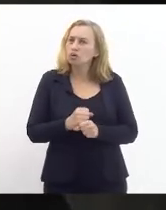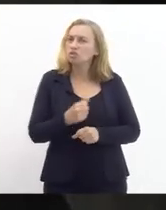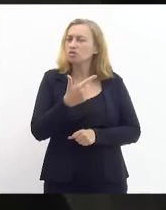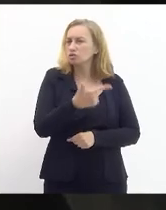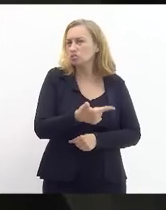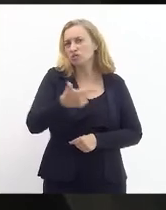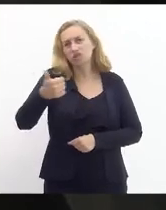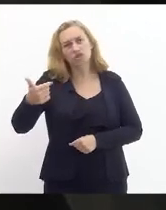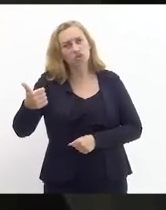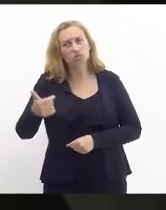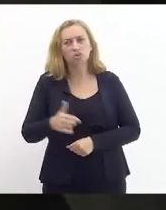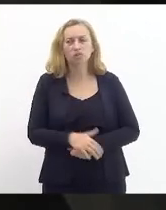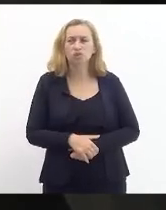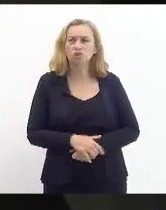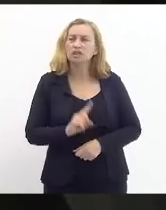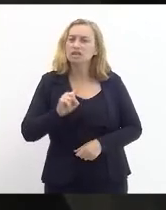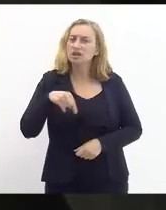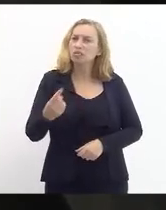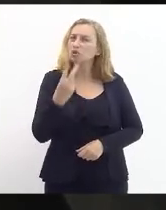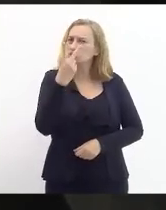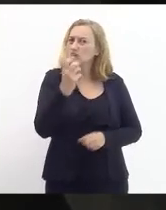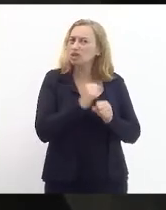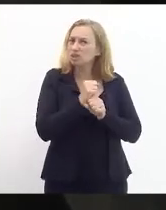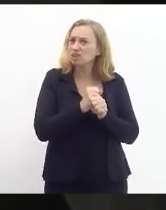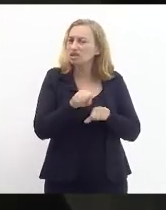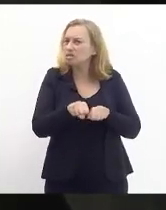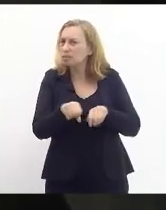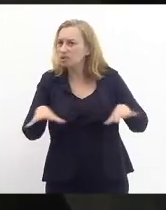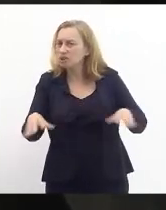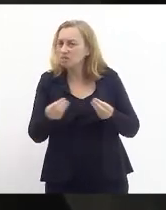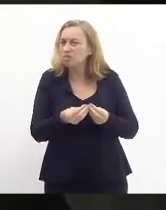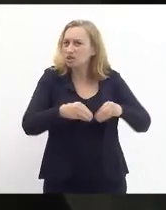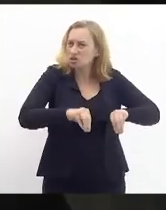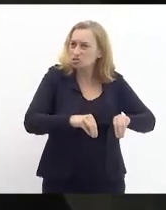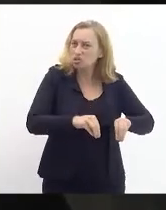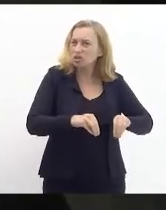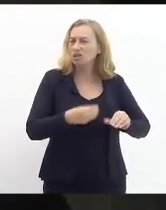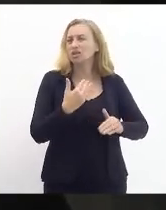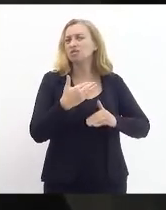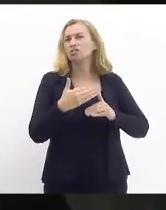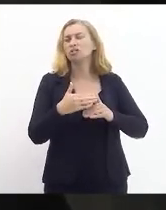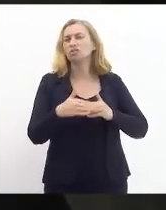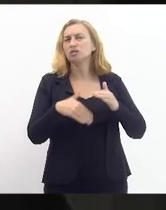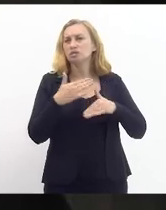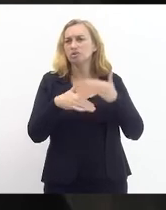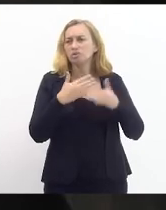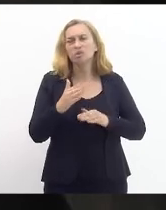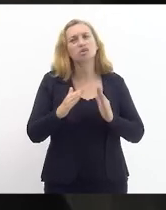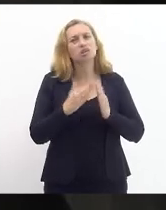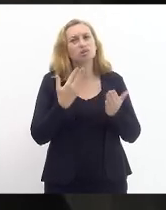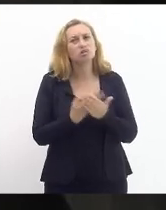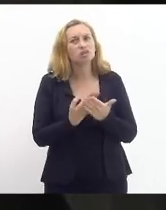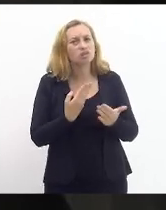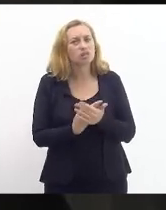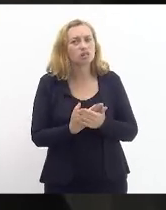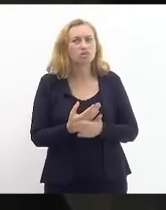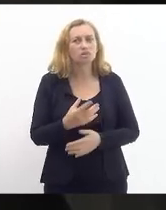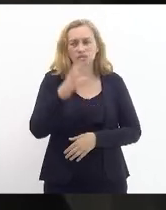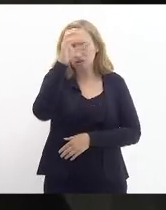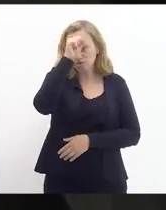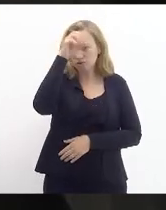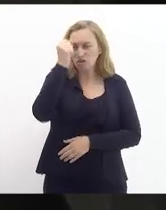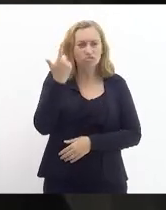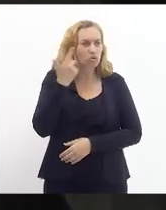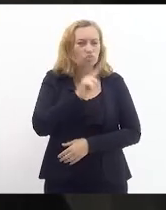2022 Depois de dois anos de pandemia afetando de paralisando as escolas estaduais não consegue ter